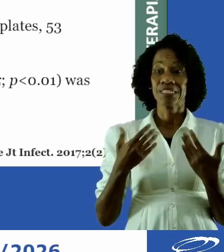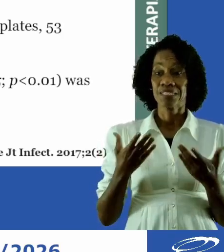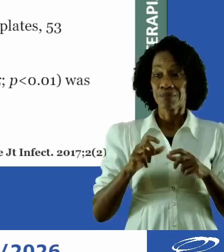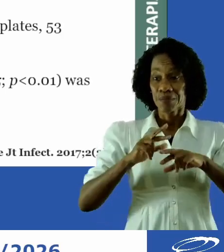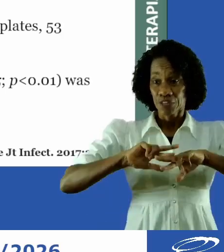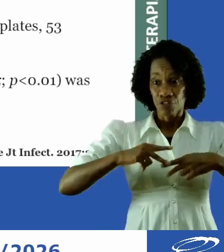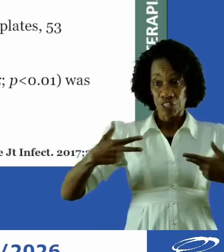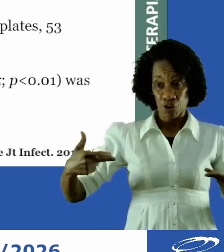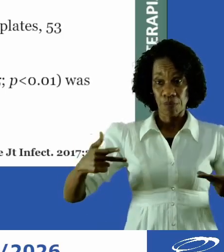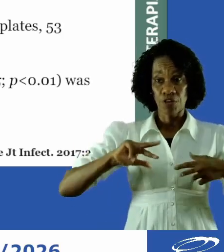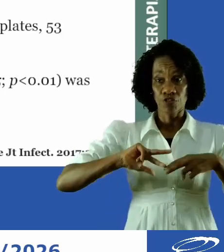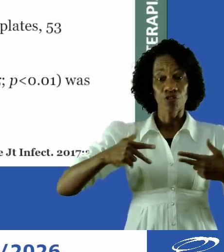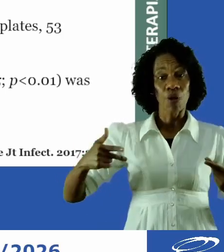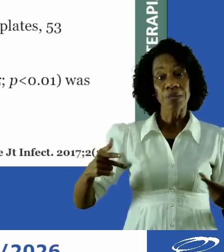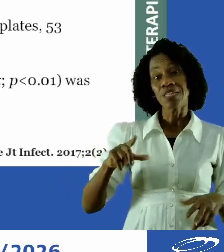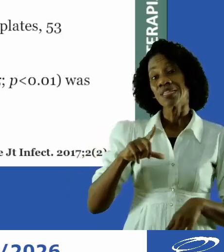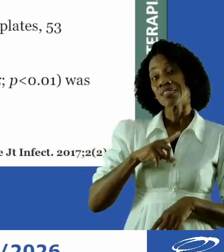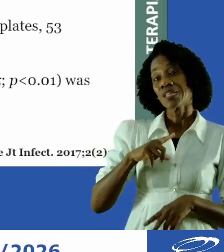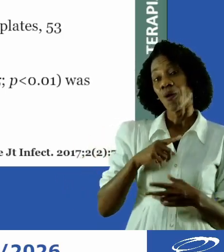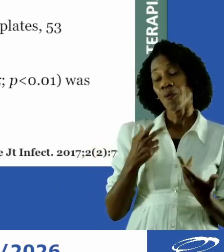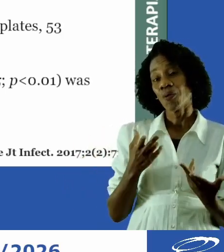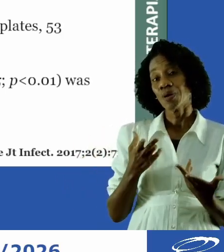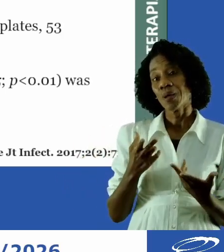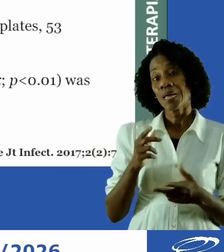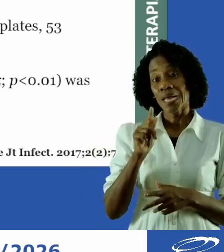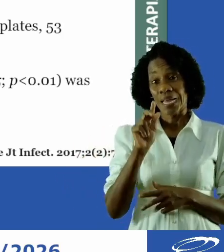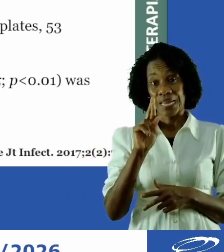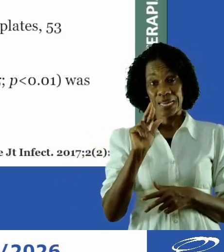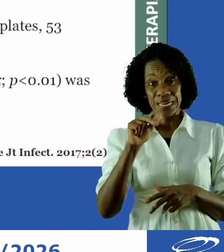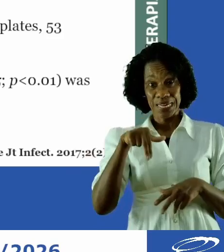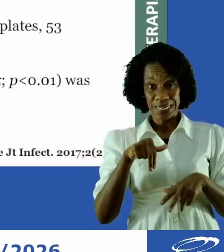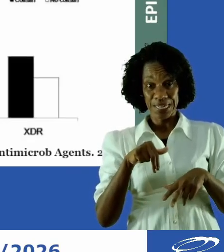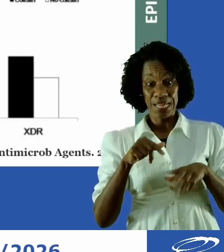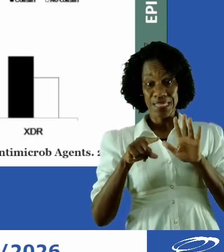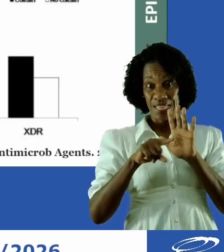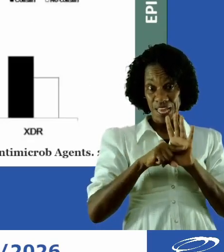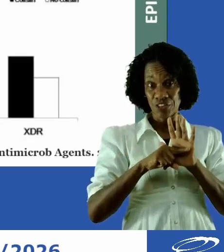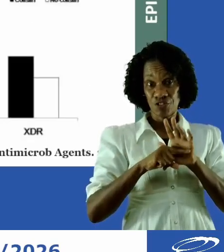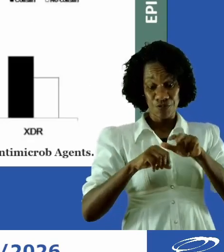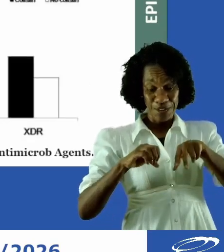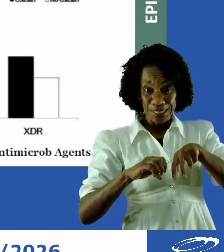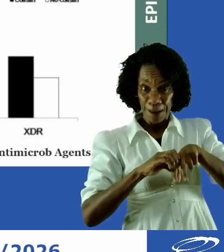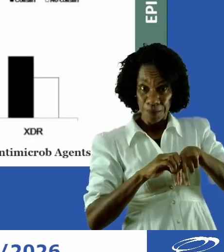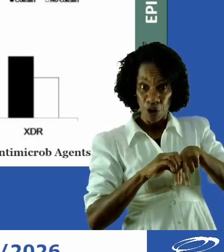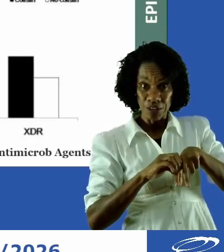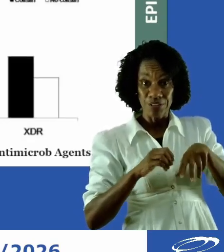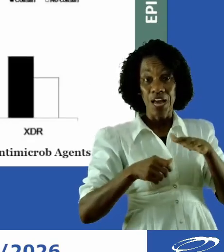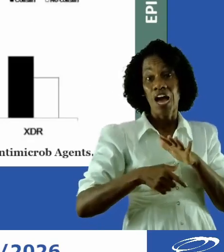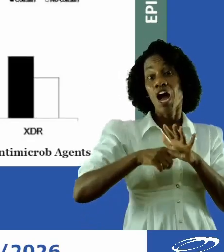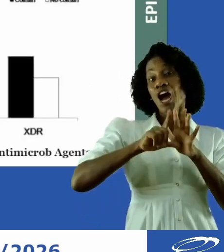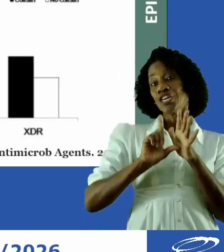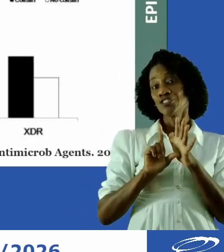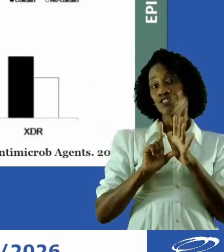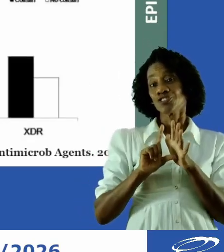mesma coisa. Quem tem bactérias gram-negativas na prótese provavelmente usou antibiótico prévio, muito provavelmente.